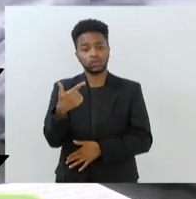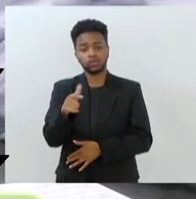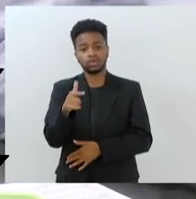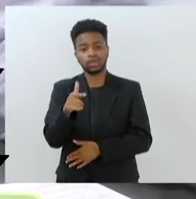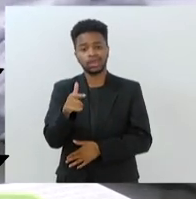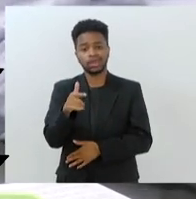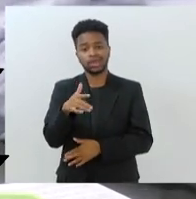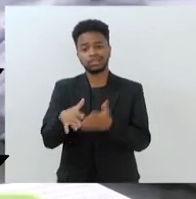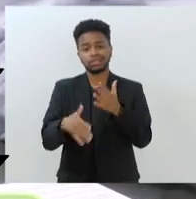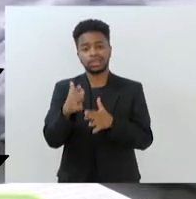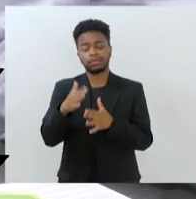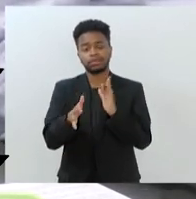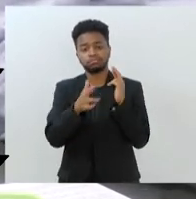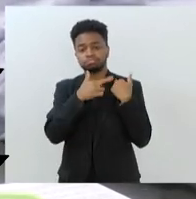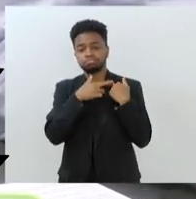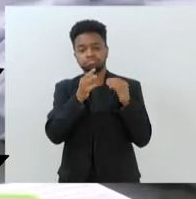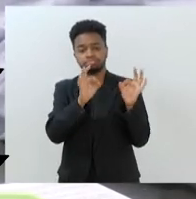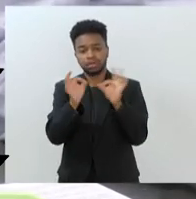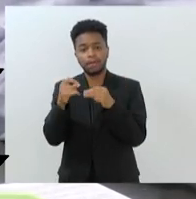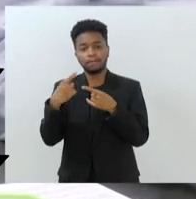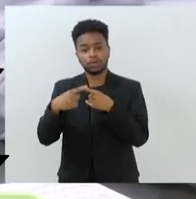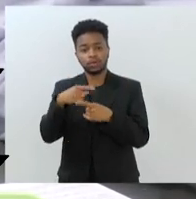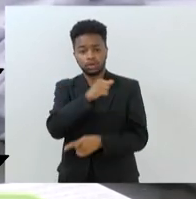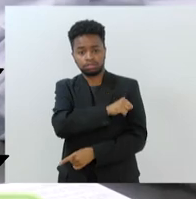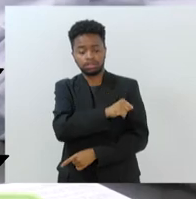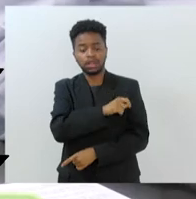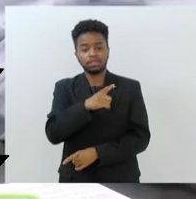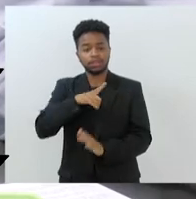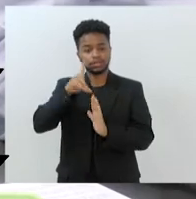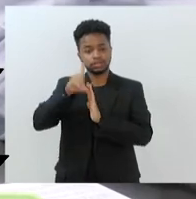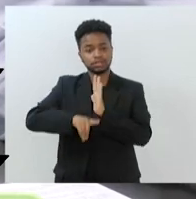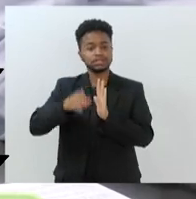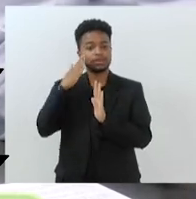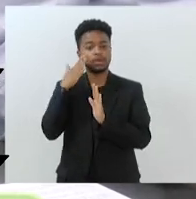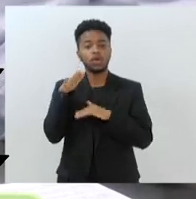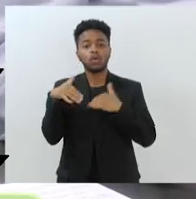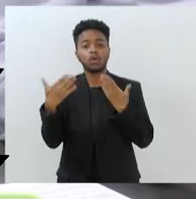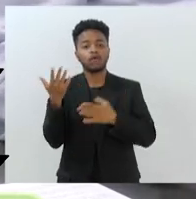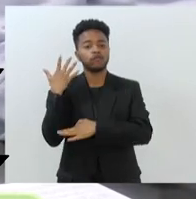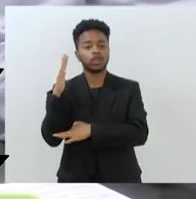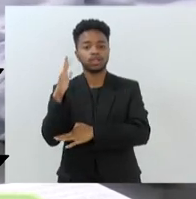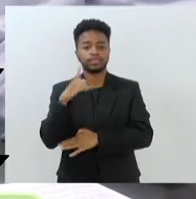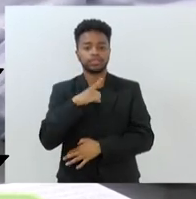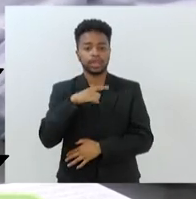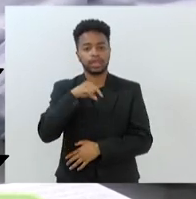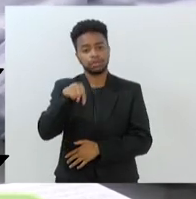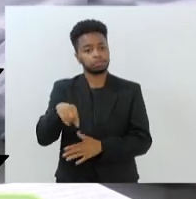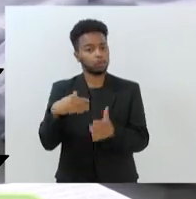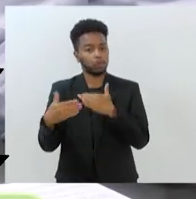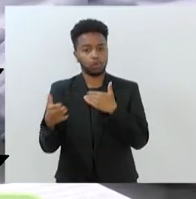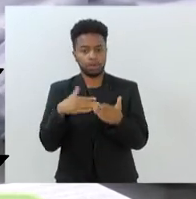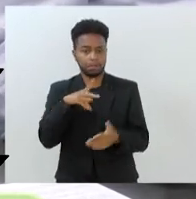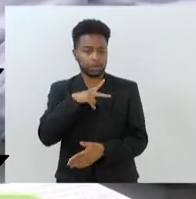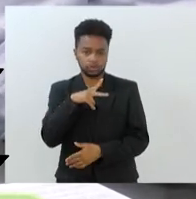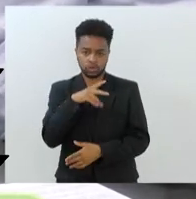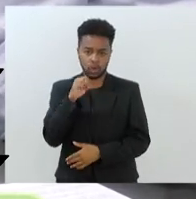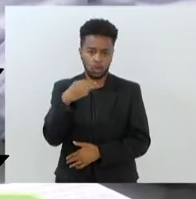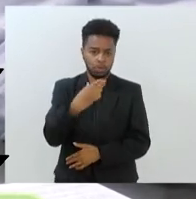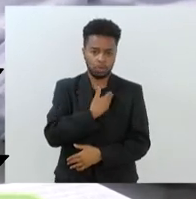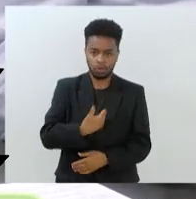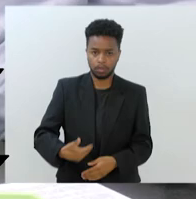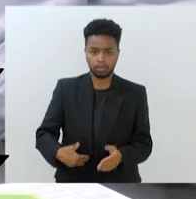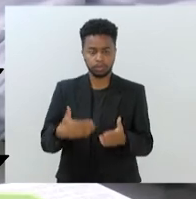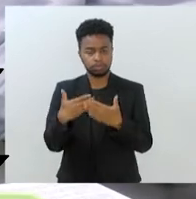ninguém. O Rio de Janeiro tem direito de saber quais são as florestas públicas que existem, sejam elas de qualquer natureza, privadas,